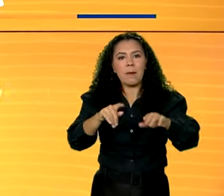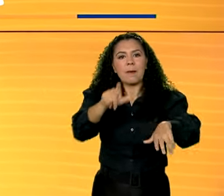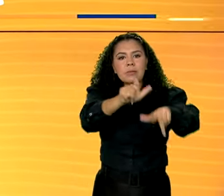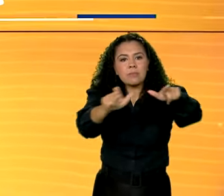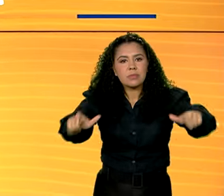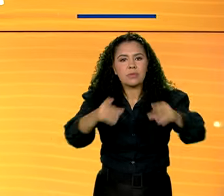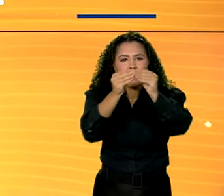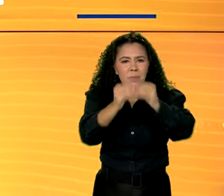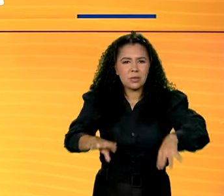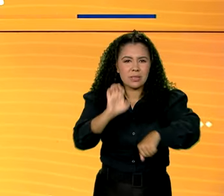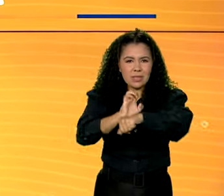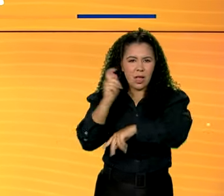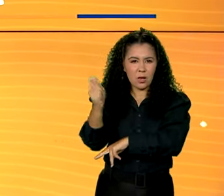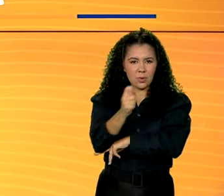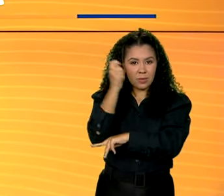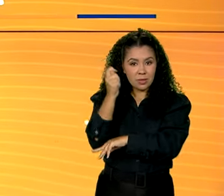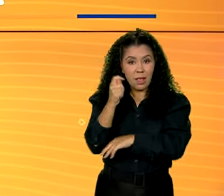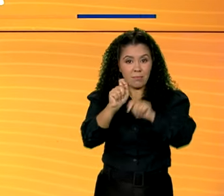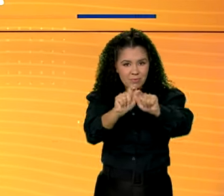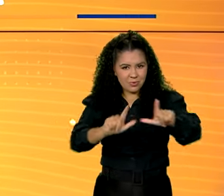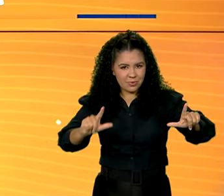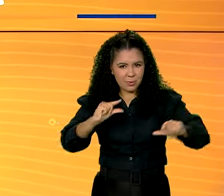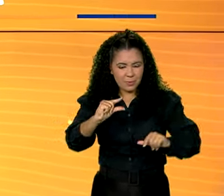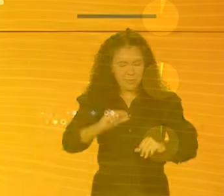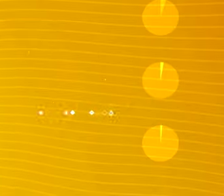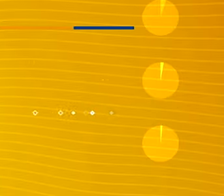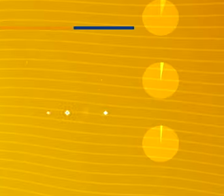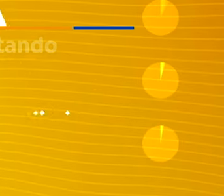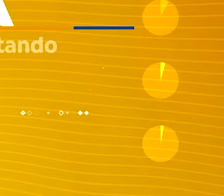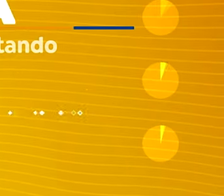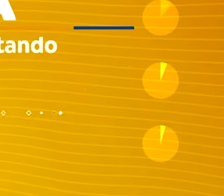vítimas das enchentes. A gente volta em instantes.